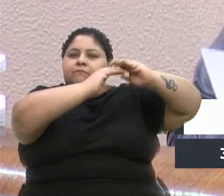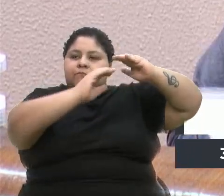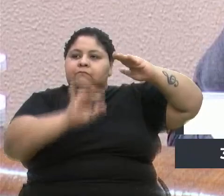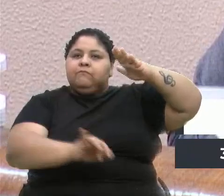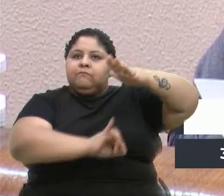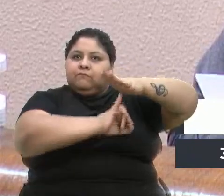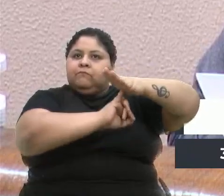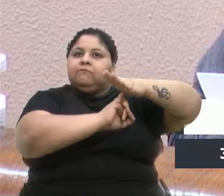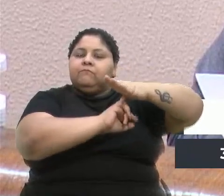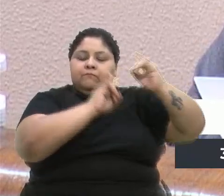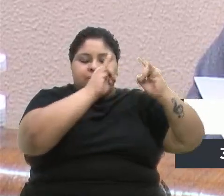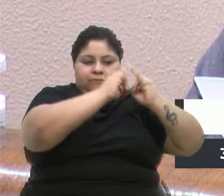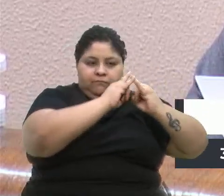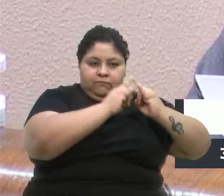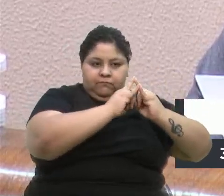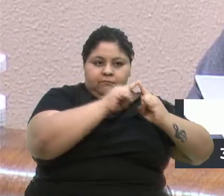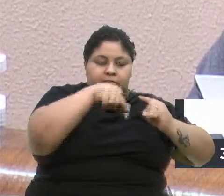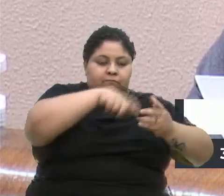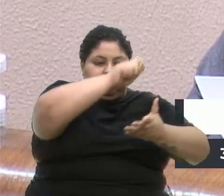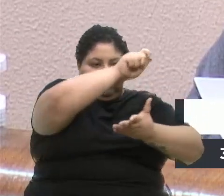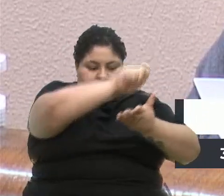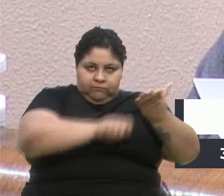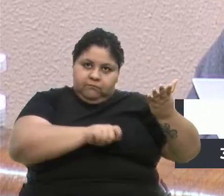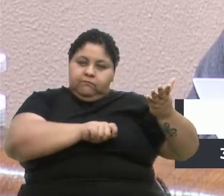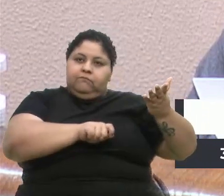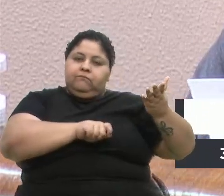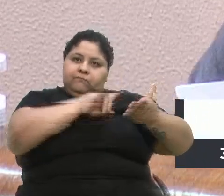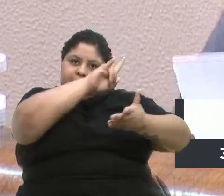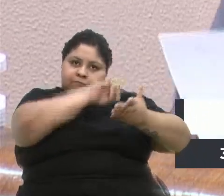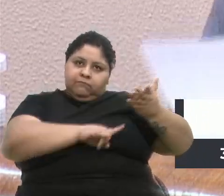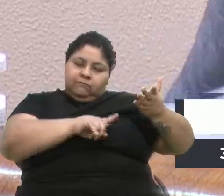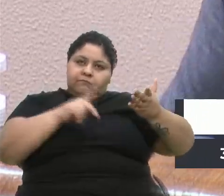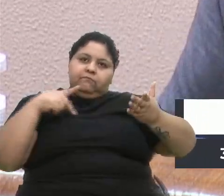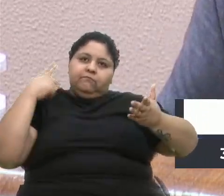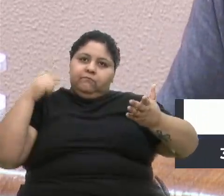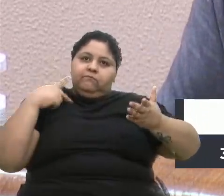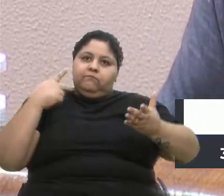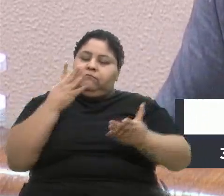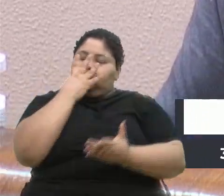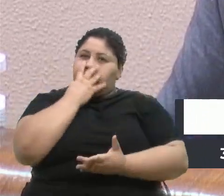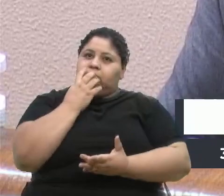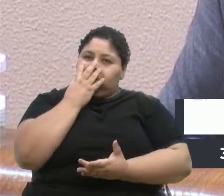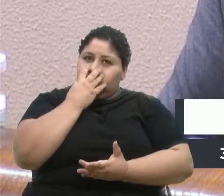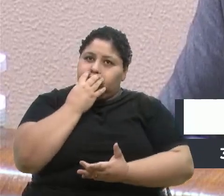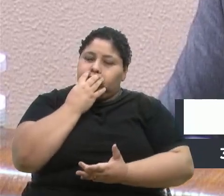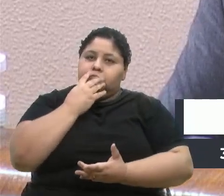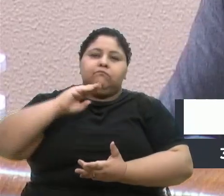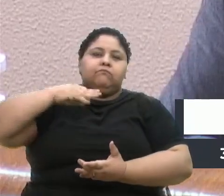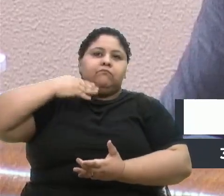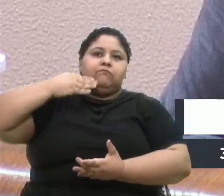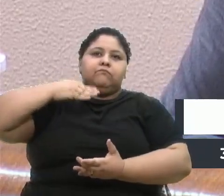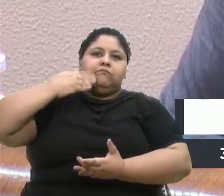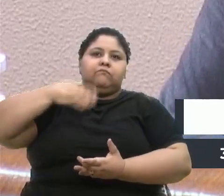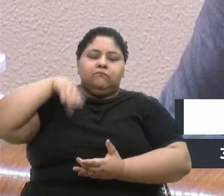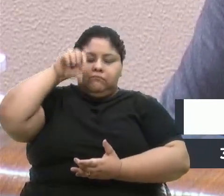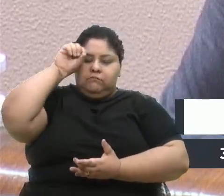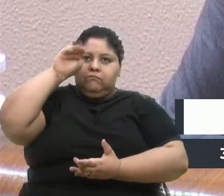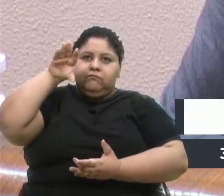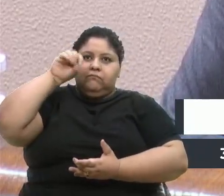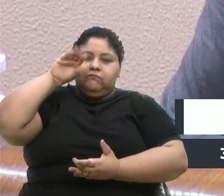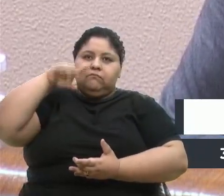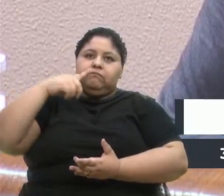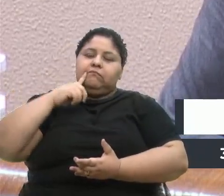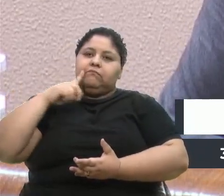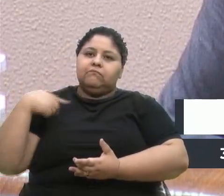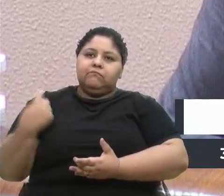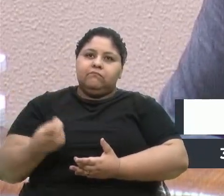instituição. Esse documento vem assinado pelo vereador Gilfredo Camilles, Alexandre Bortoluzzi, Elisandro Fiuza, Gladys